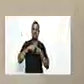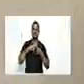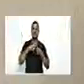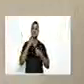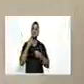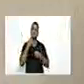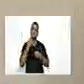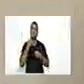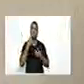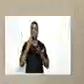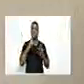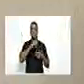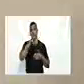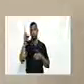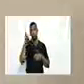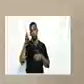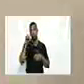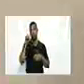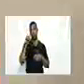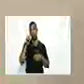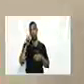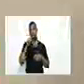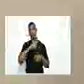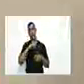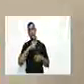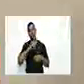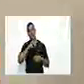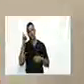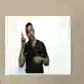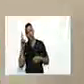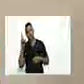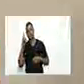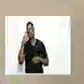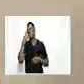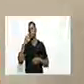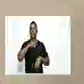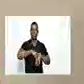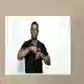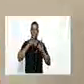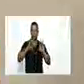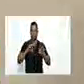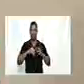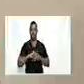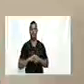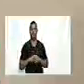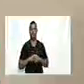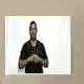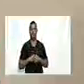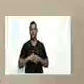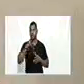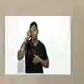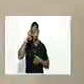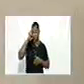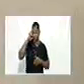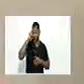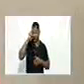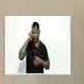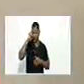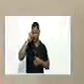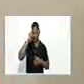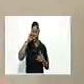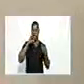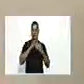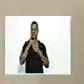feriado é o dia Lio tem dia e hora e a gente recolhe de segunda a